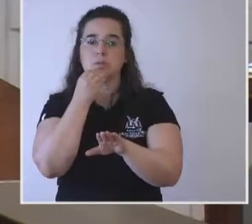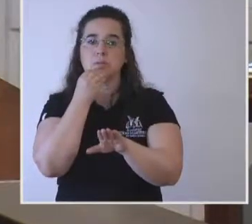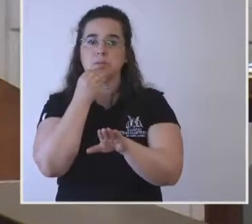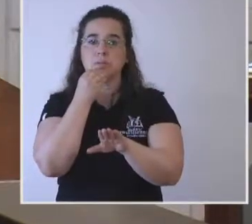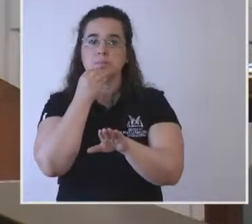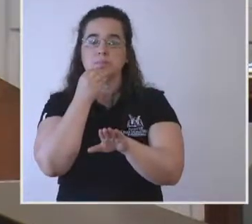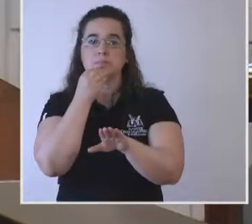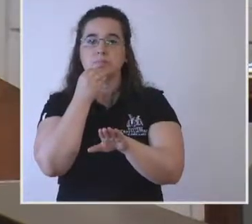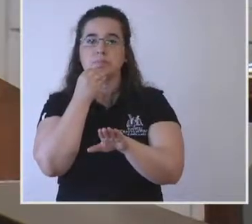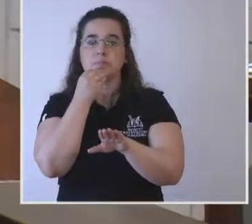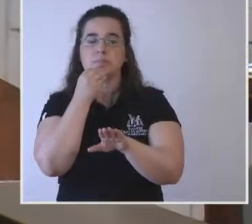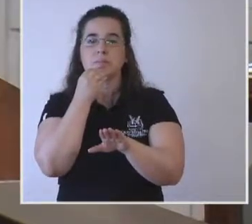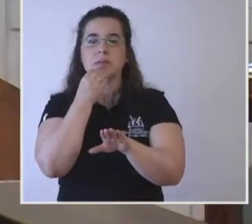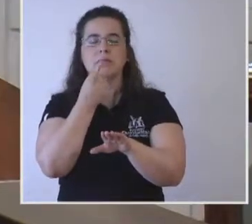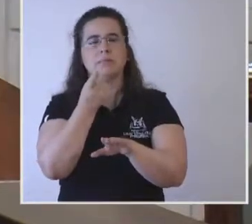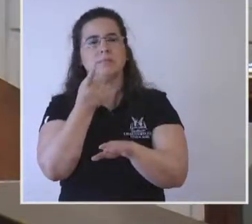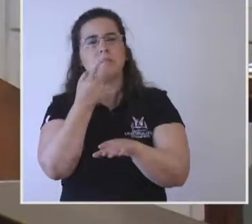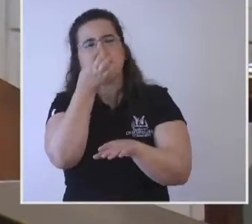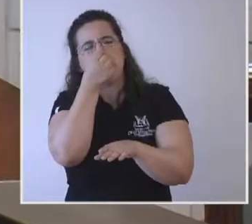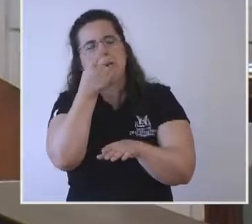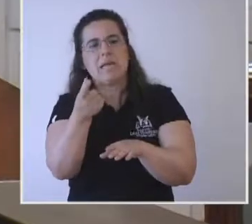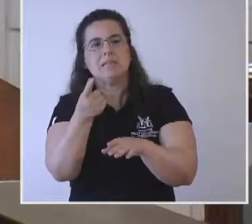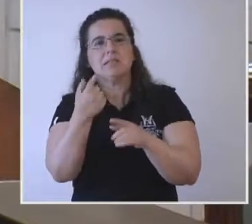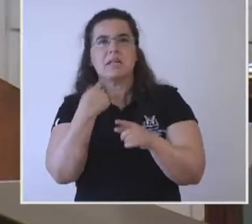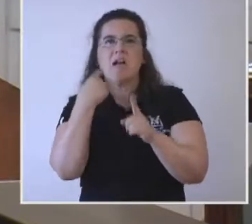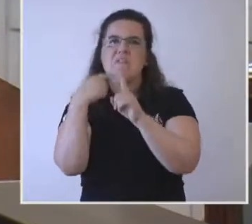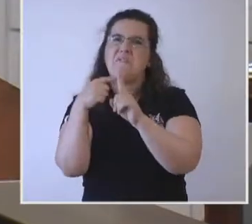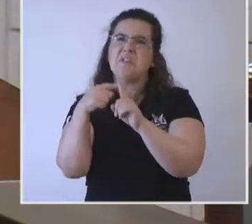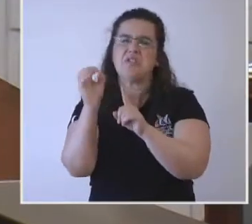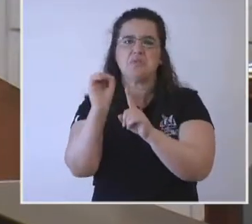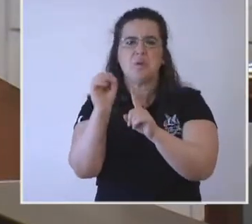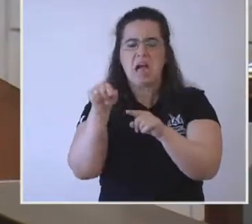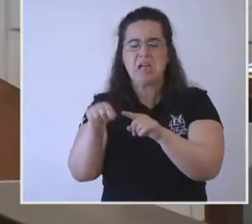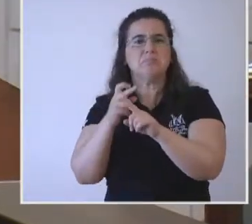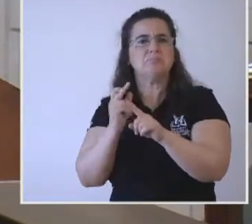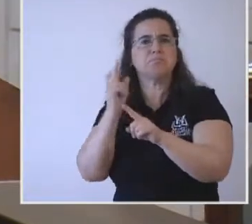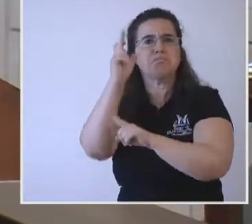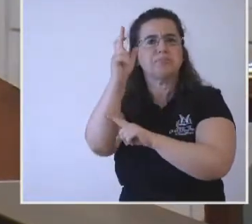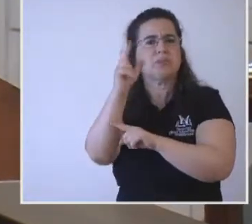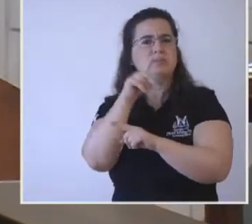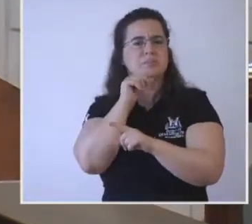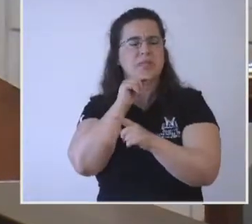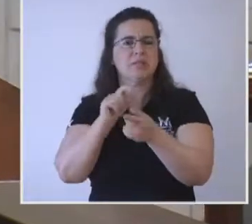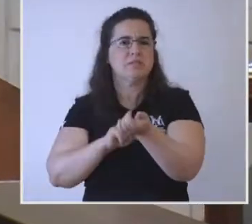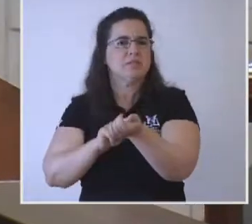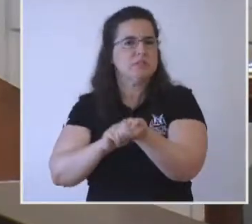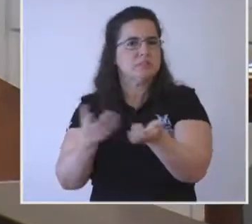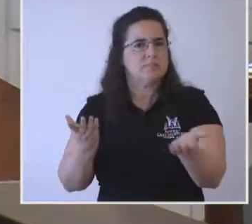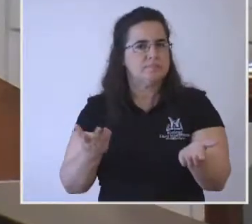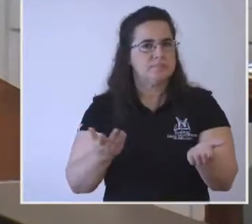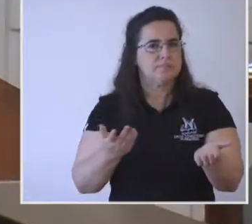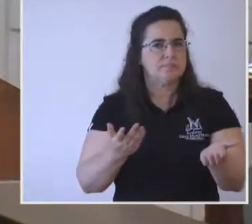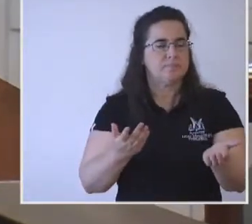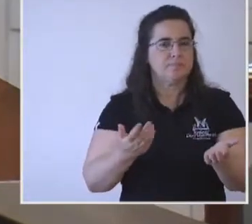alguns pesco-vegetarianos não traz grandes vantagens, porque eles ainda têm valores mais altos do que os não vegetarianos.